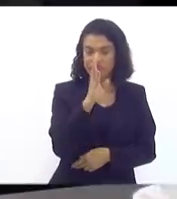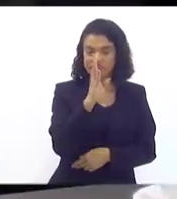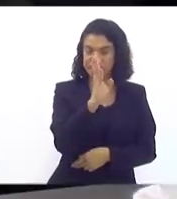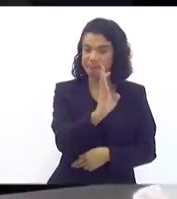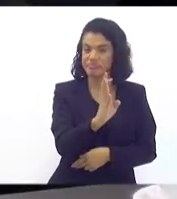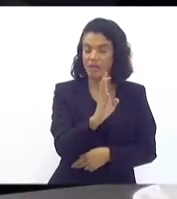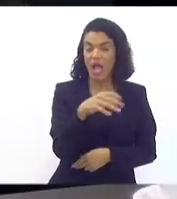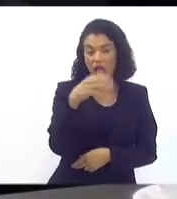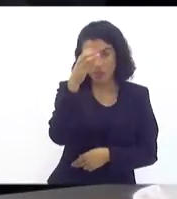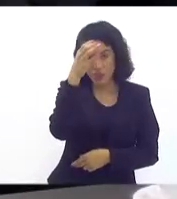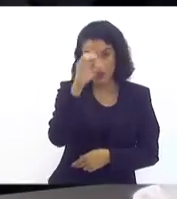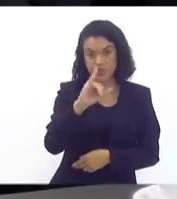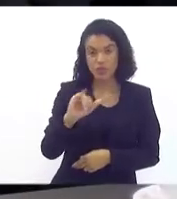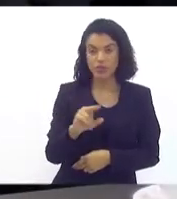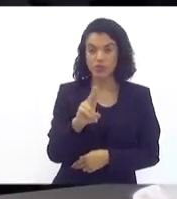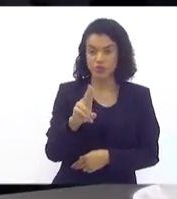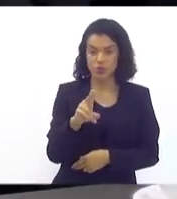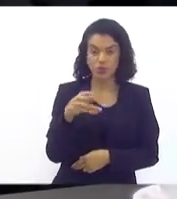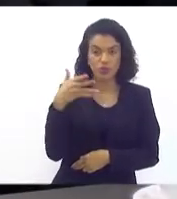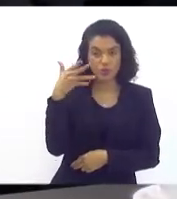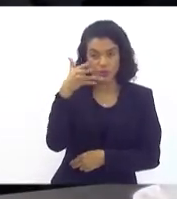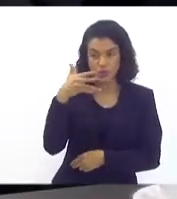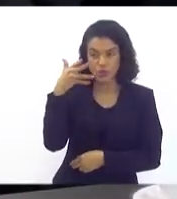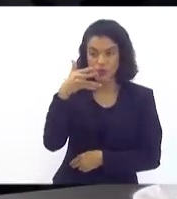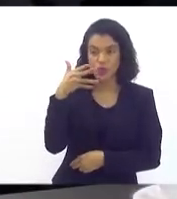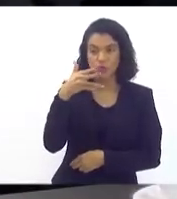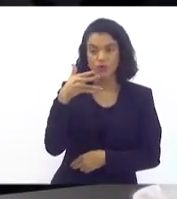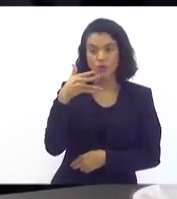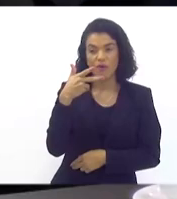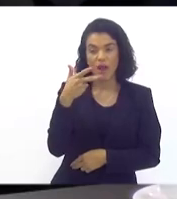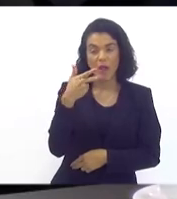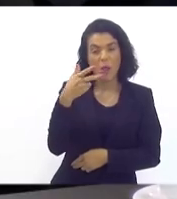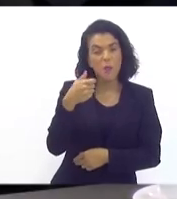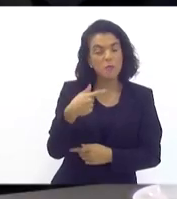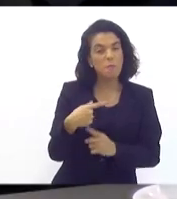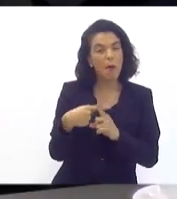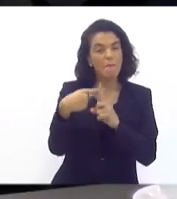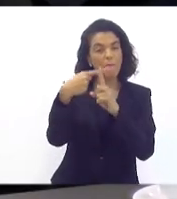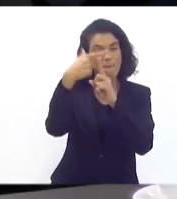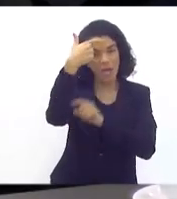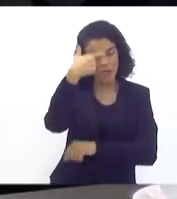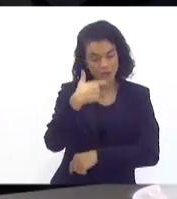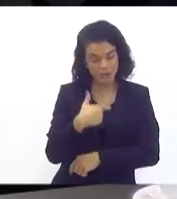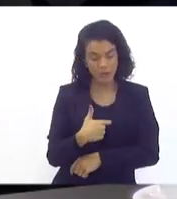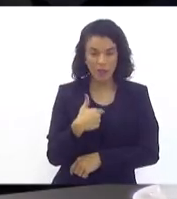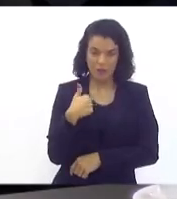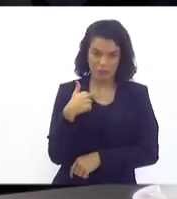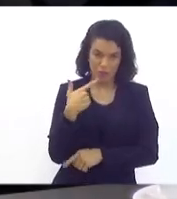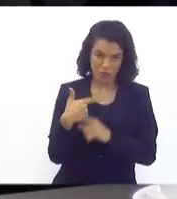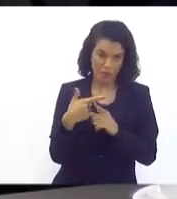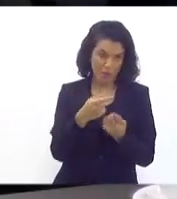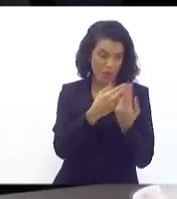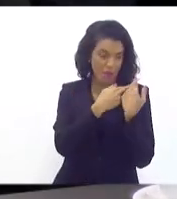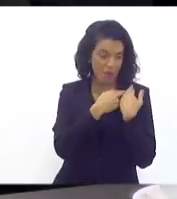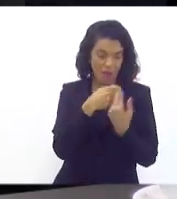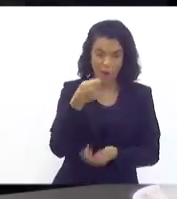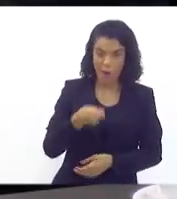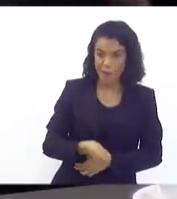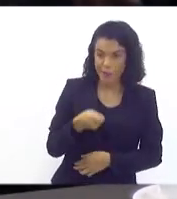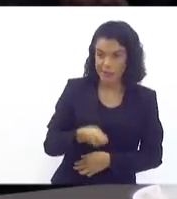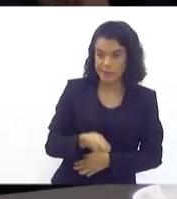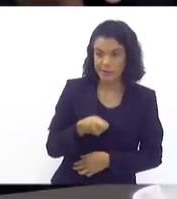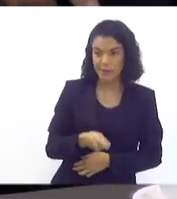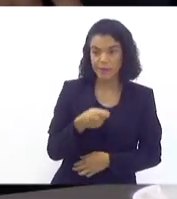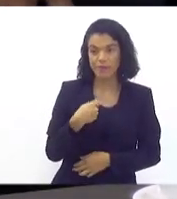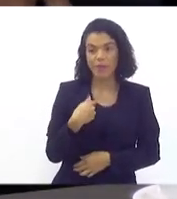dias a tia Ju fez um discurso e me elogiando embora eu soubesse que não tava fazendo mais porque minha obrigação deu mesmo depois